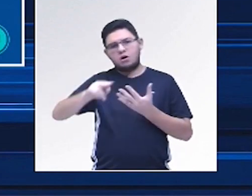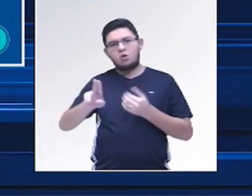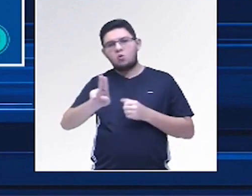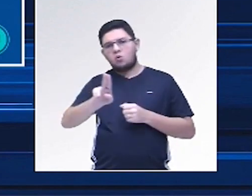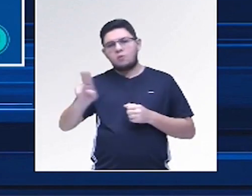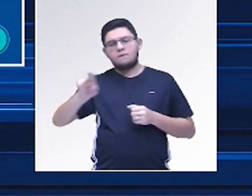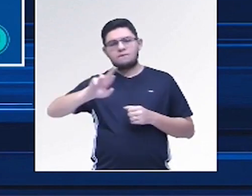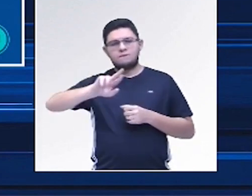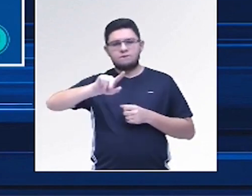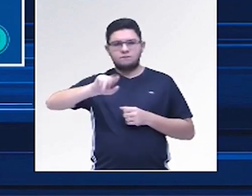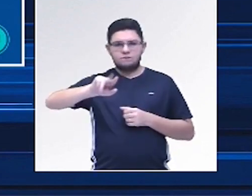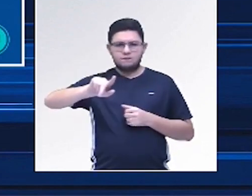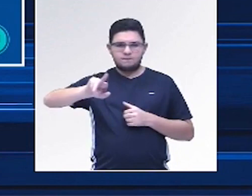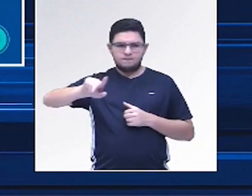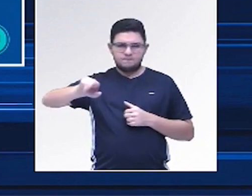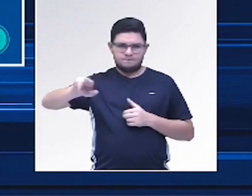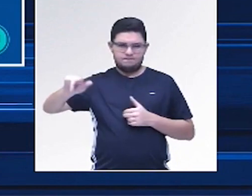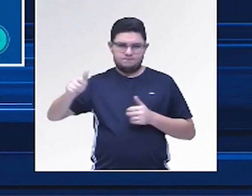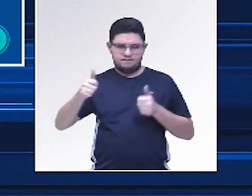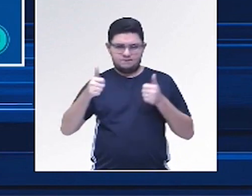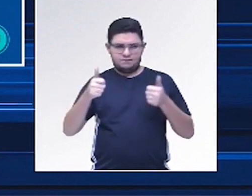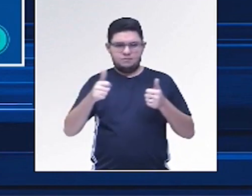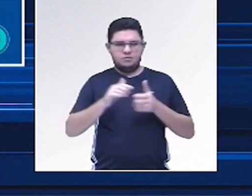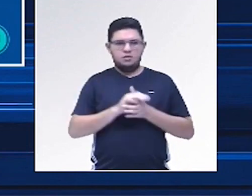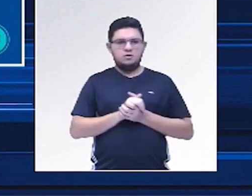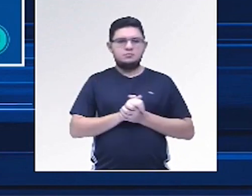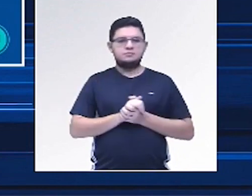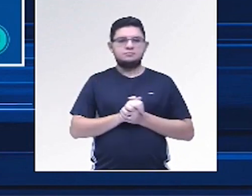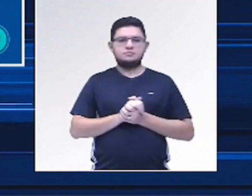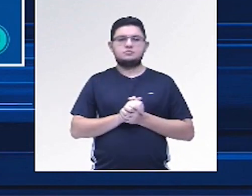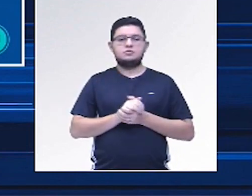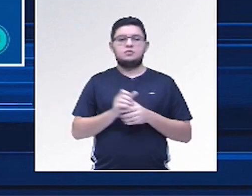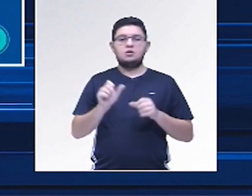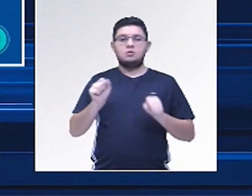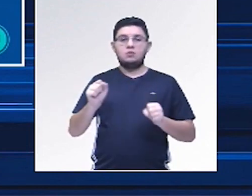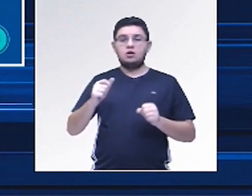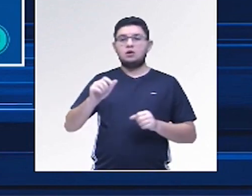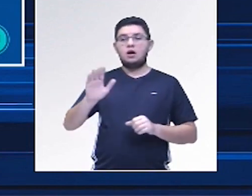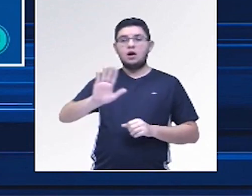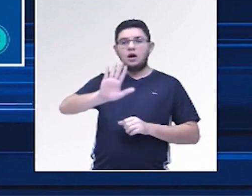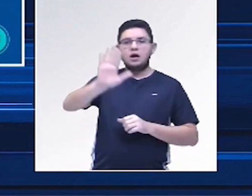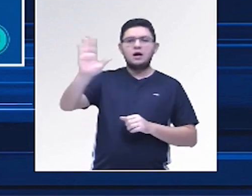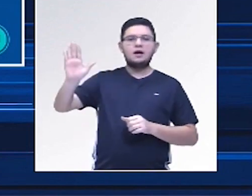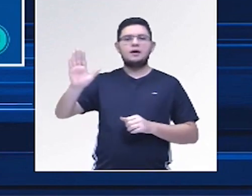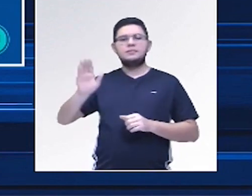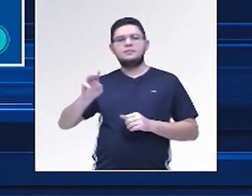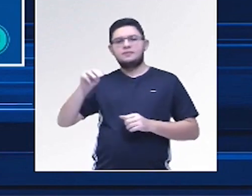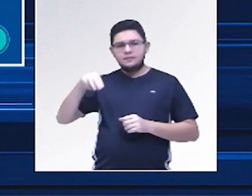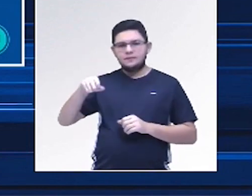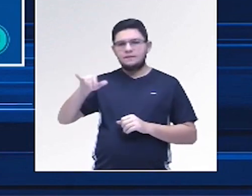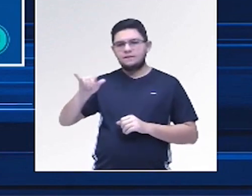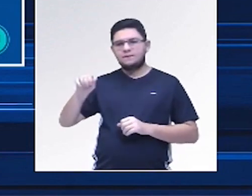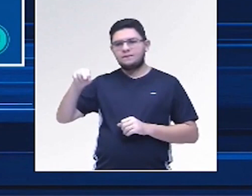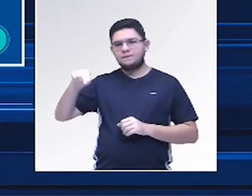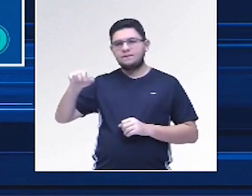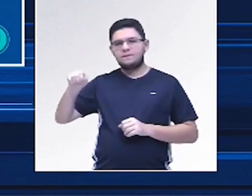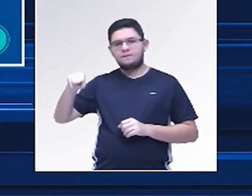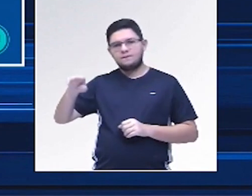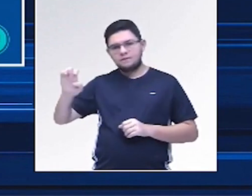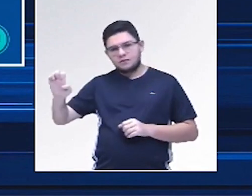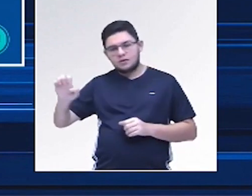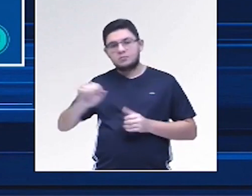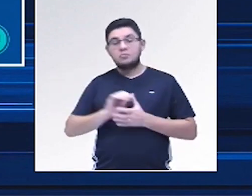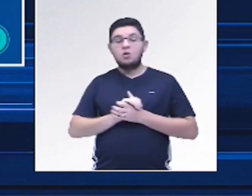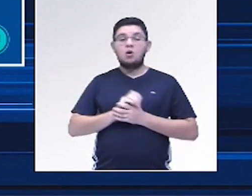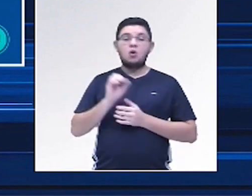se apresentar para uma outra pessoa falando o seu nome. Hi, my name is Cláudia. Hello, I'm Cláudia. E aí